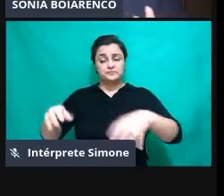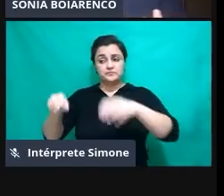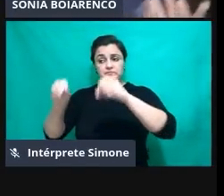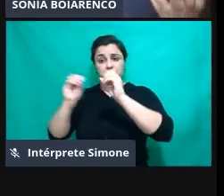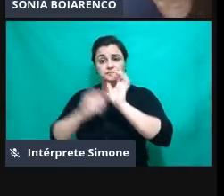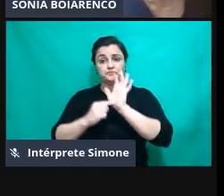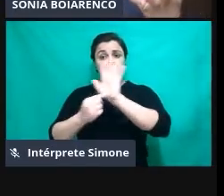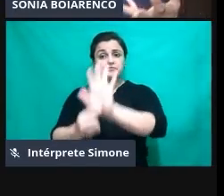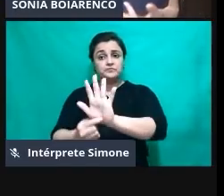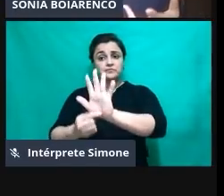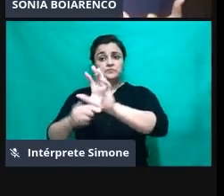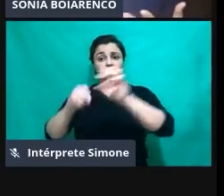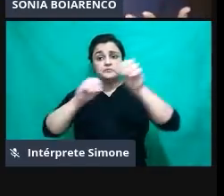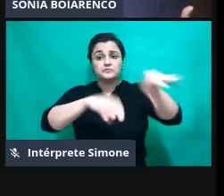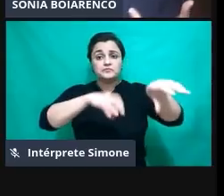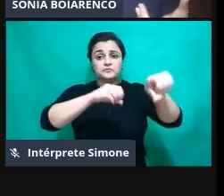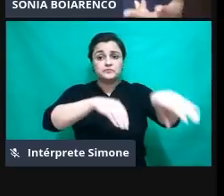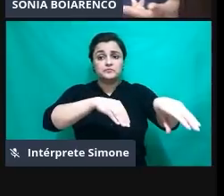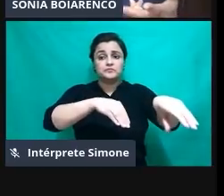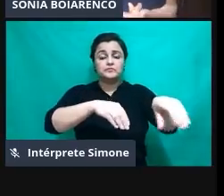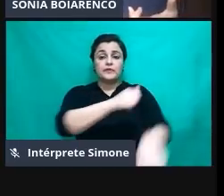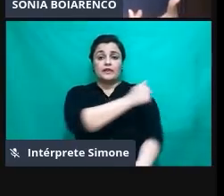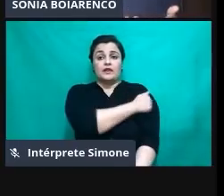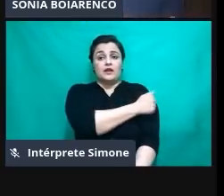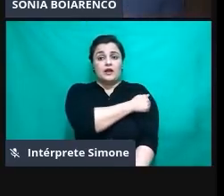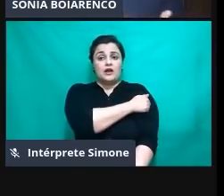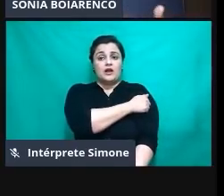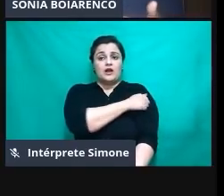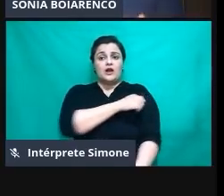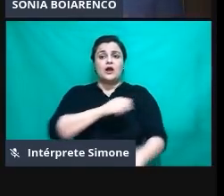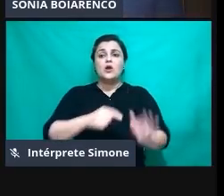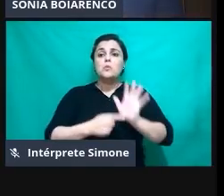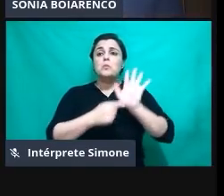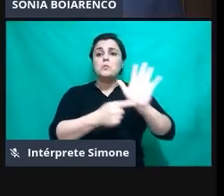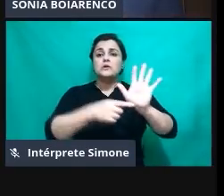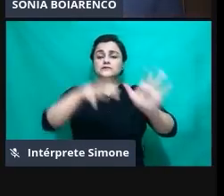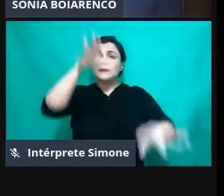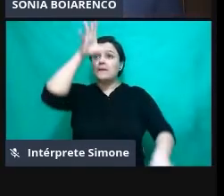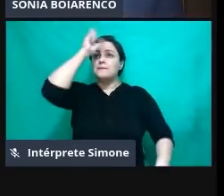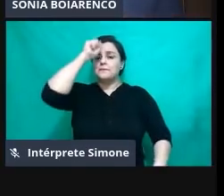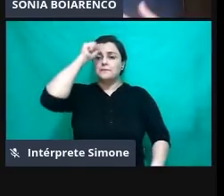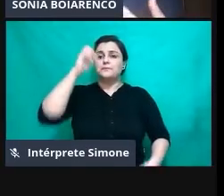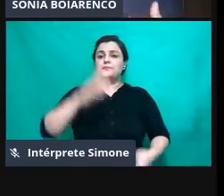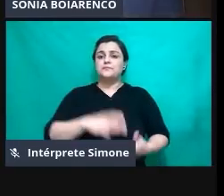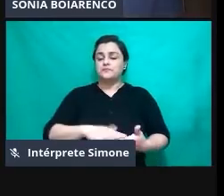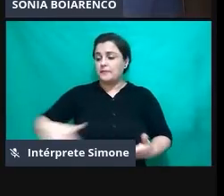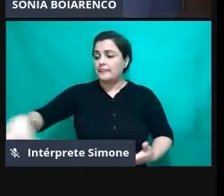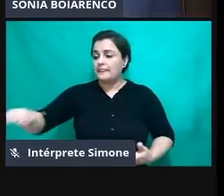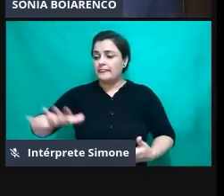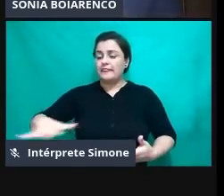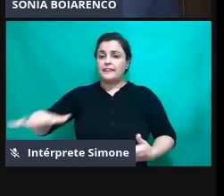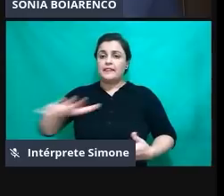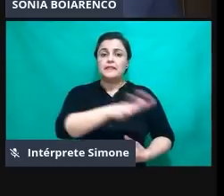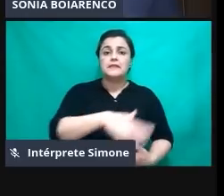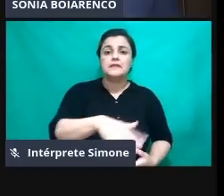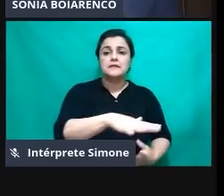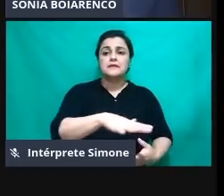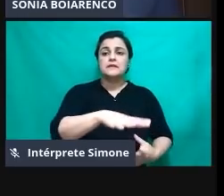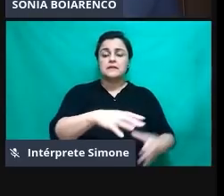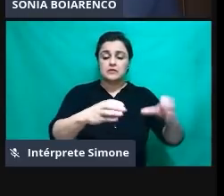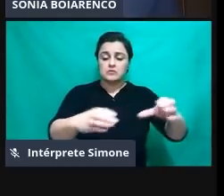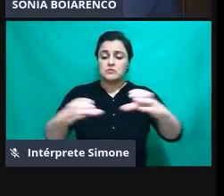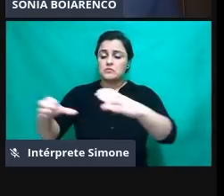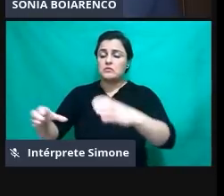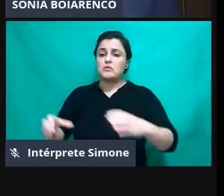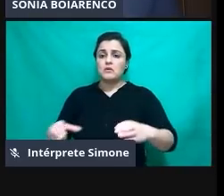são os mapas, os croquis, as maquetes, né? Eu tenho que fazer essa representação